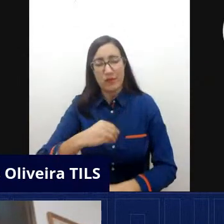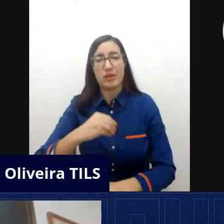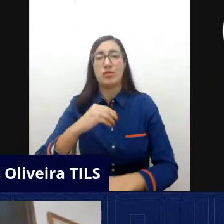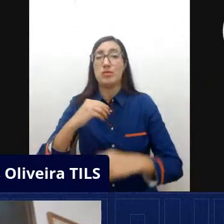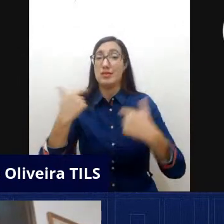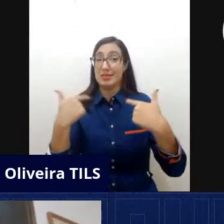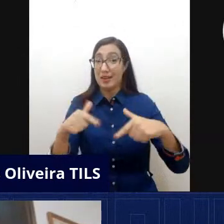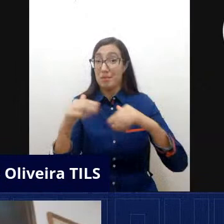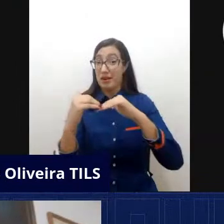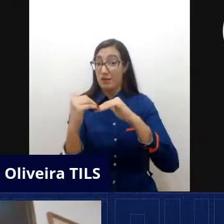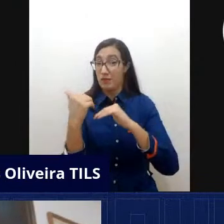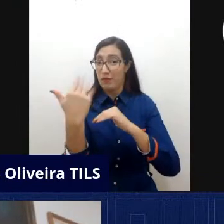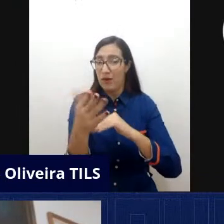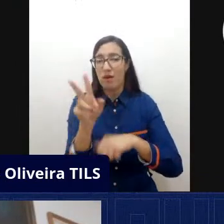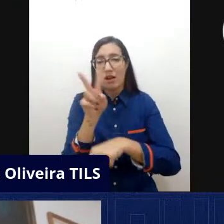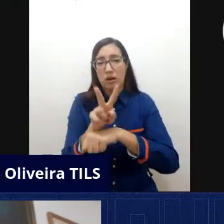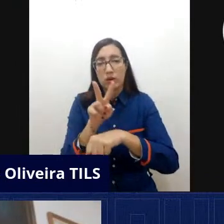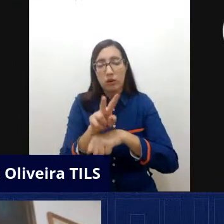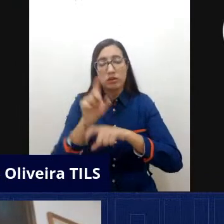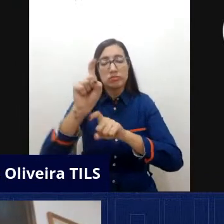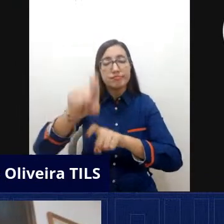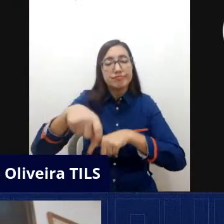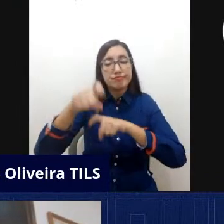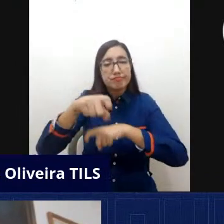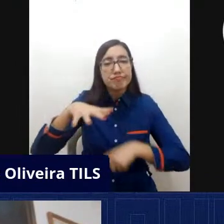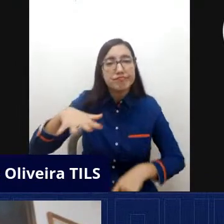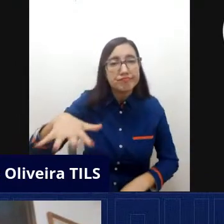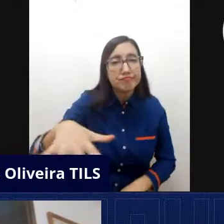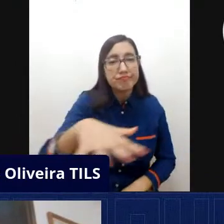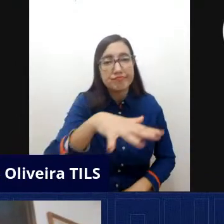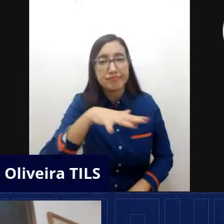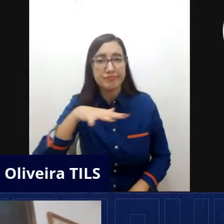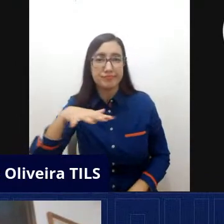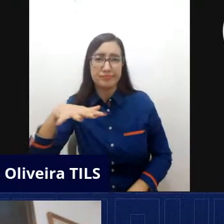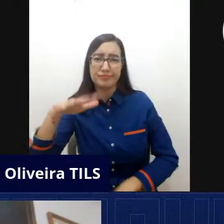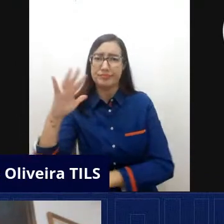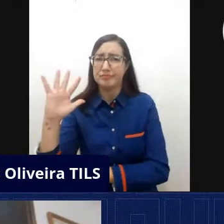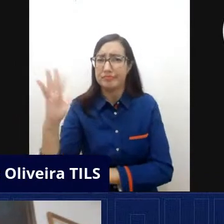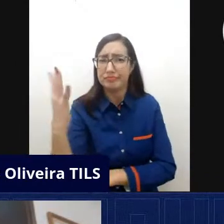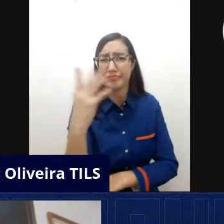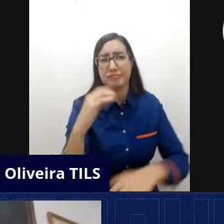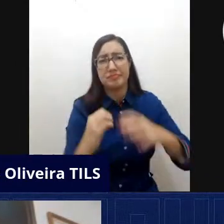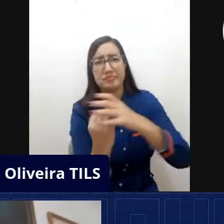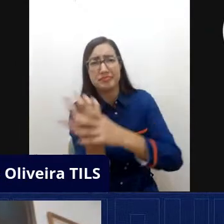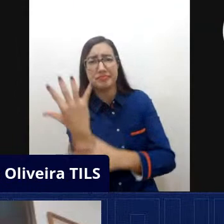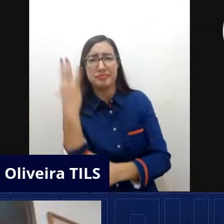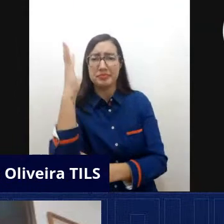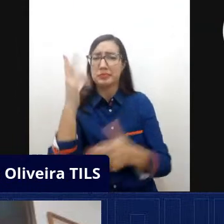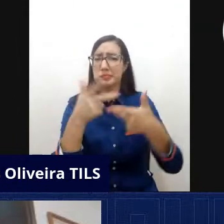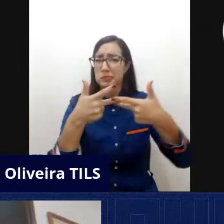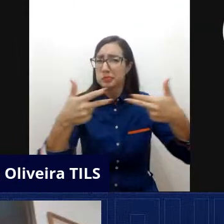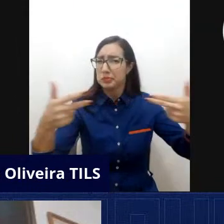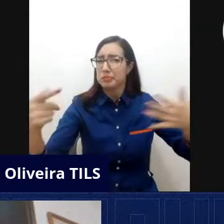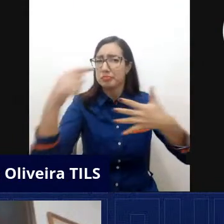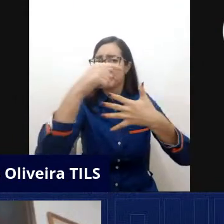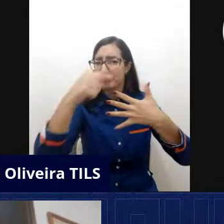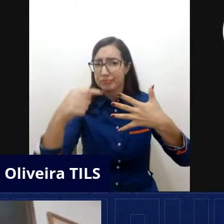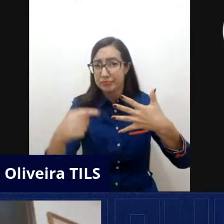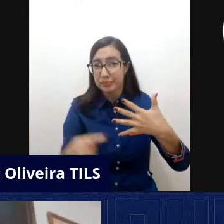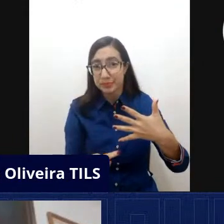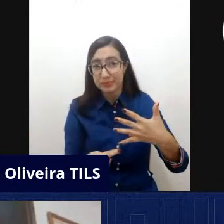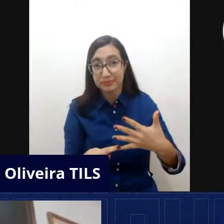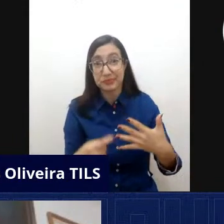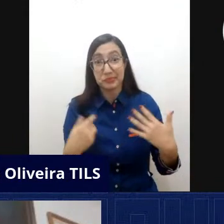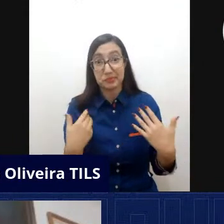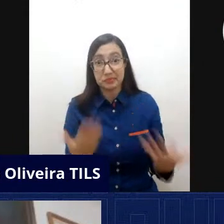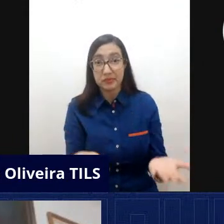sociedade machista e patriarcal como a nossa, né? E aí é muito interessante como agora, né, nesse tempo de pandemia, de que